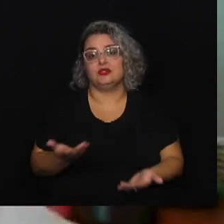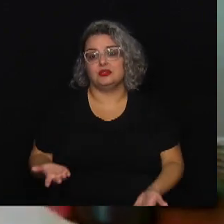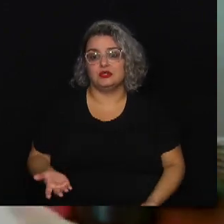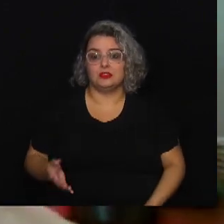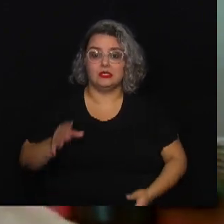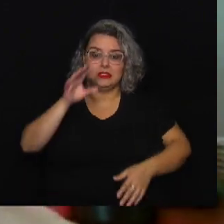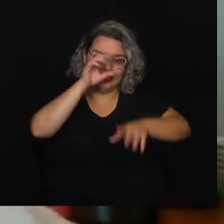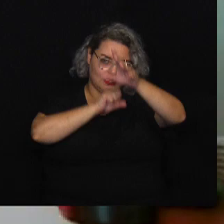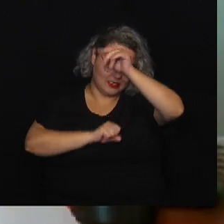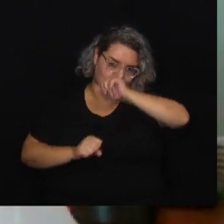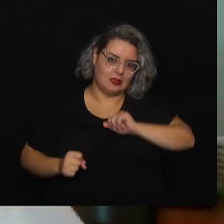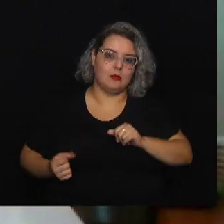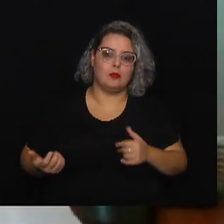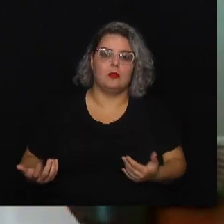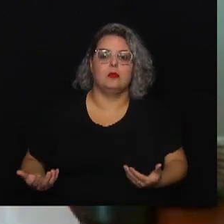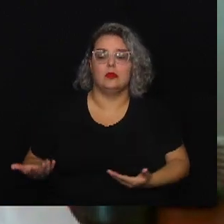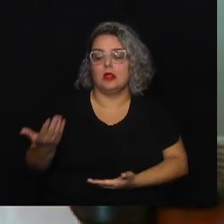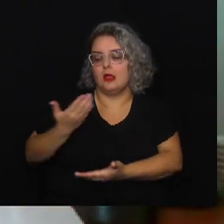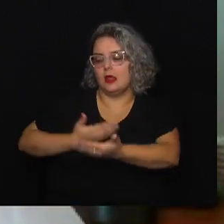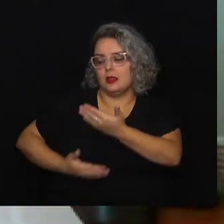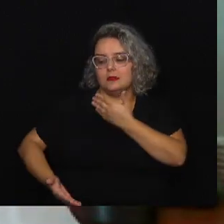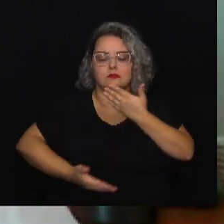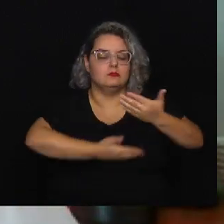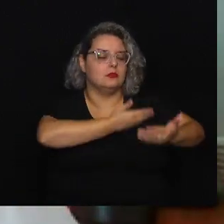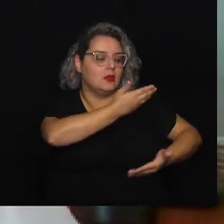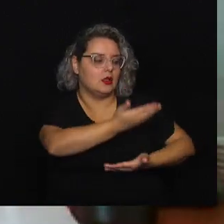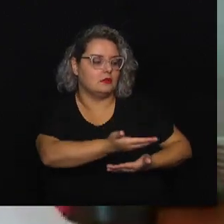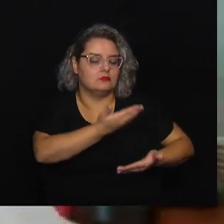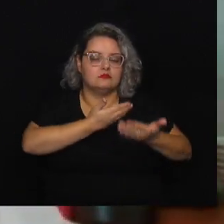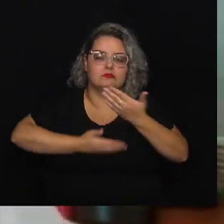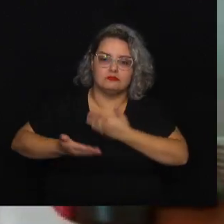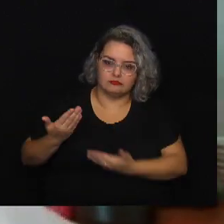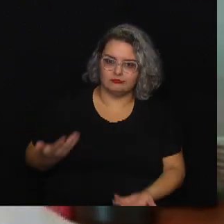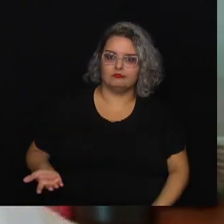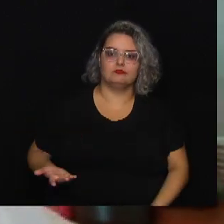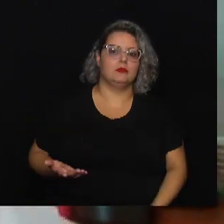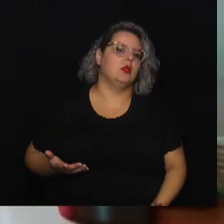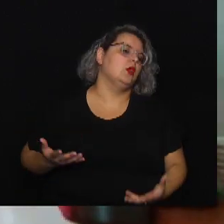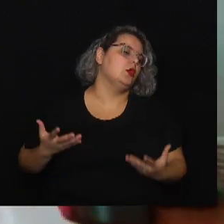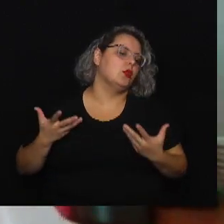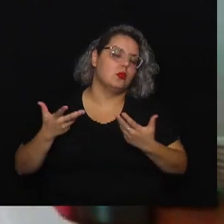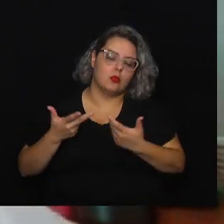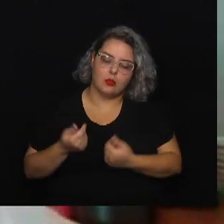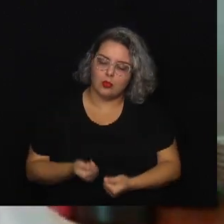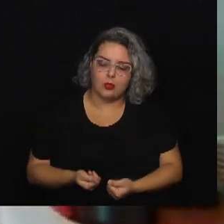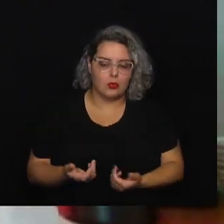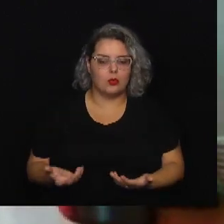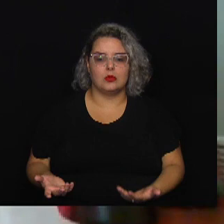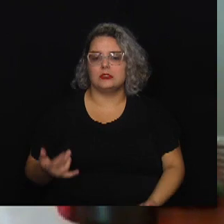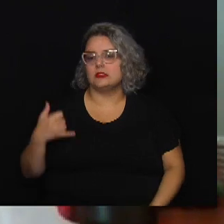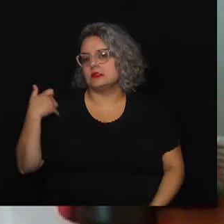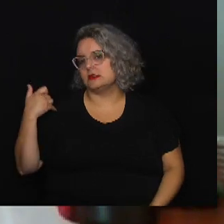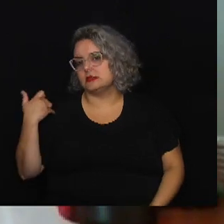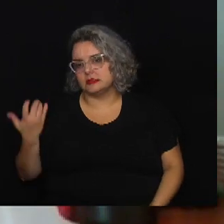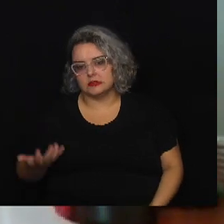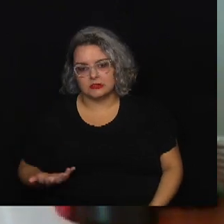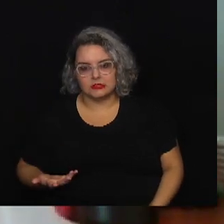aprende na interação com o outro, né? Então, eu acho que todas as questões, todas as idades